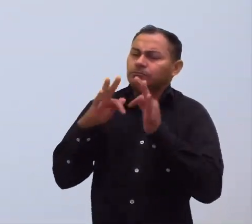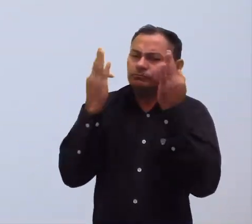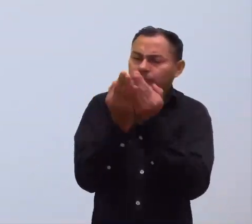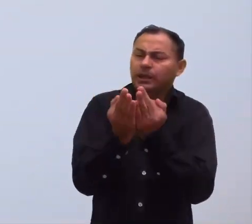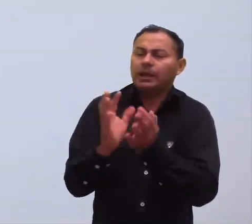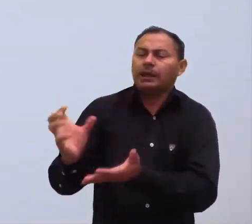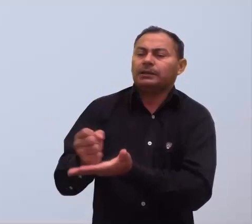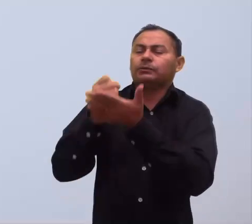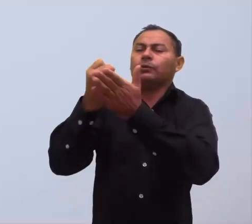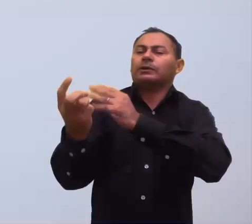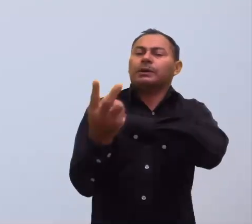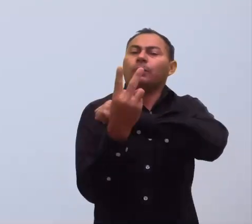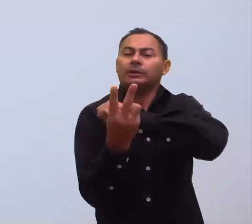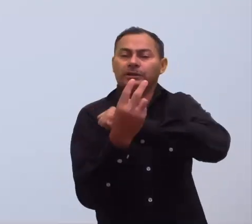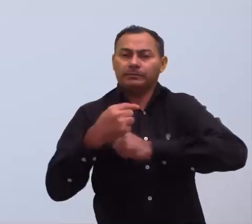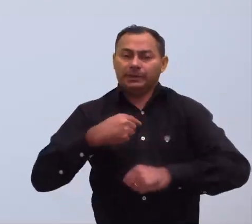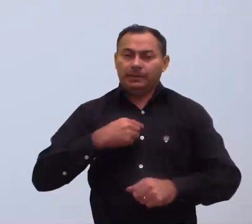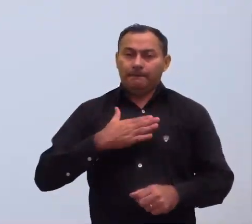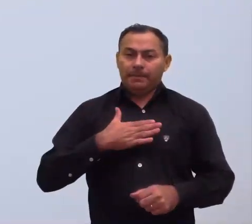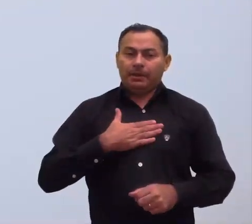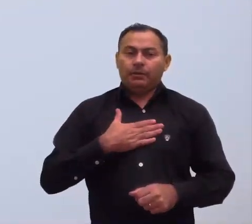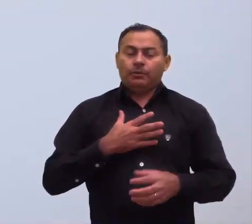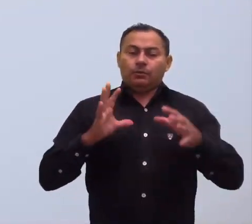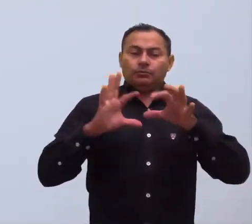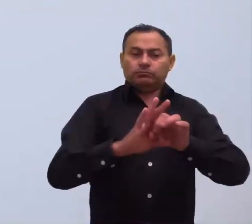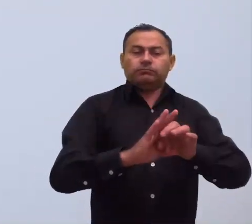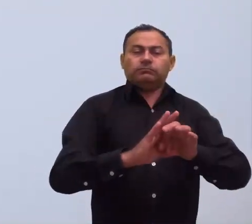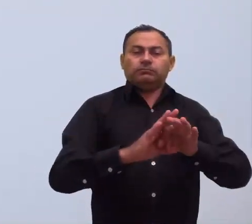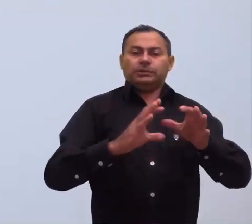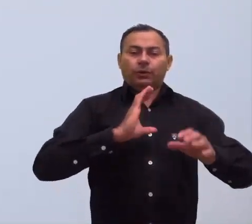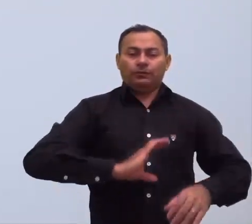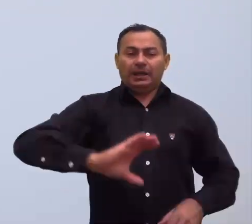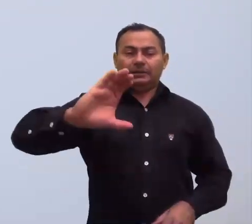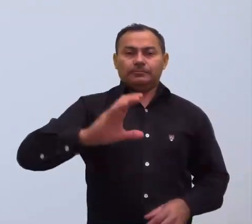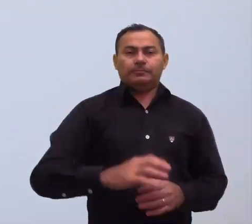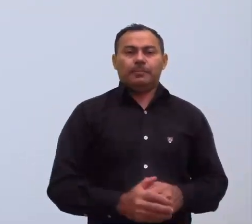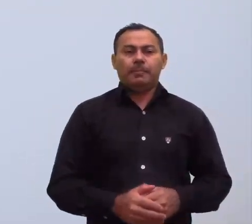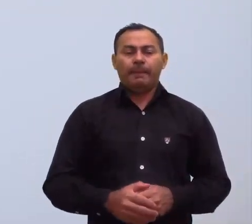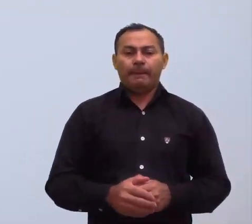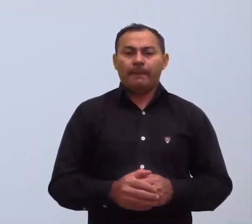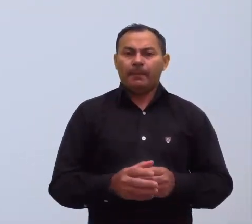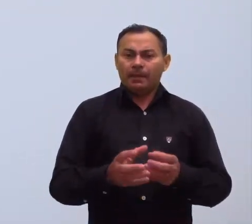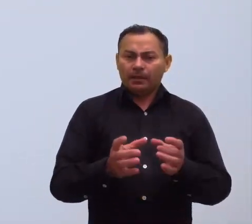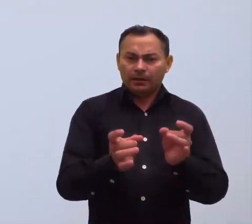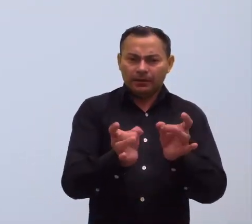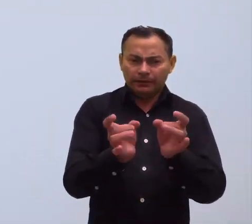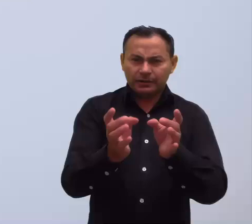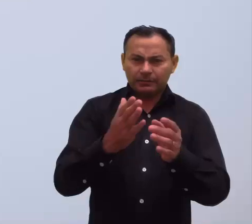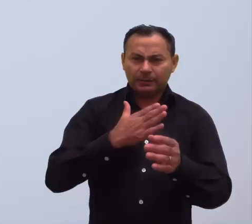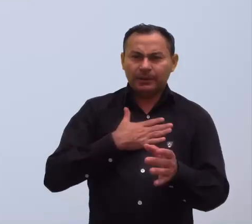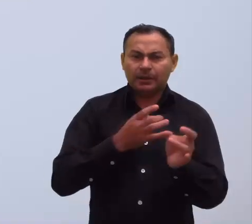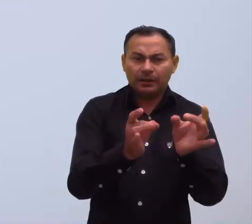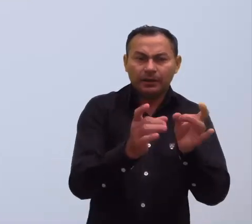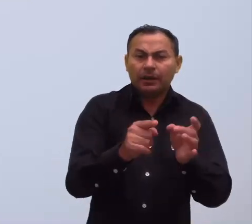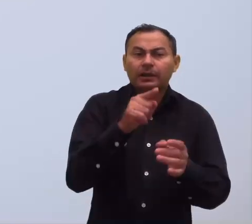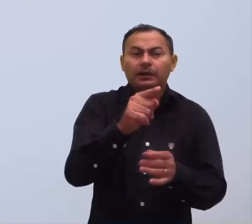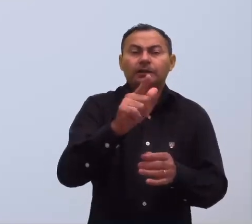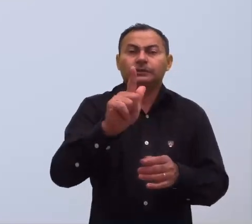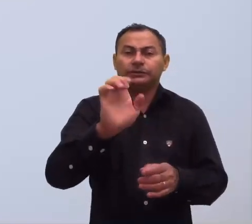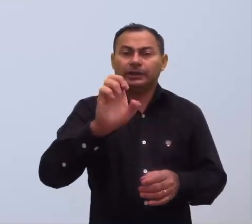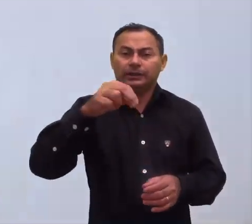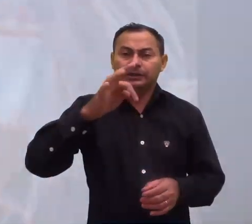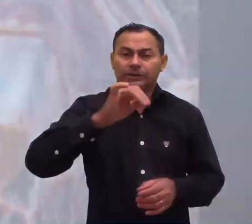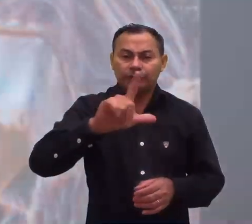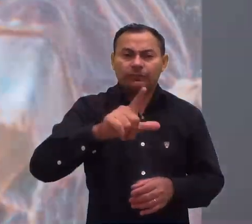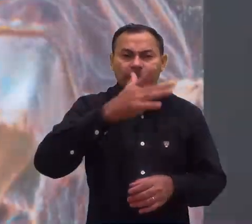o meu parente redentor, o meu Goel. Redima para mim o negócio que tive de